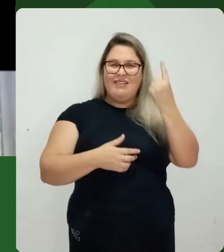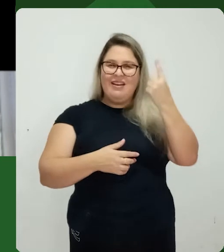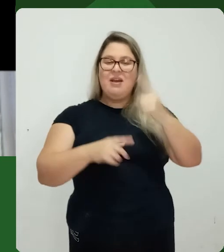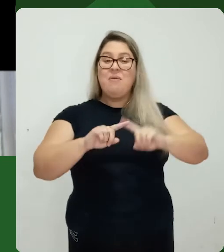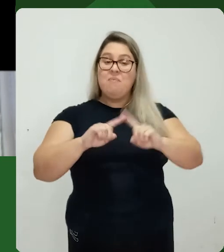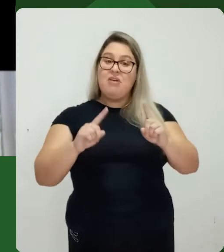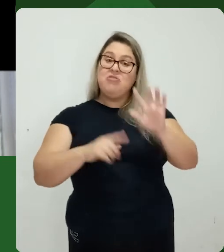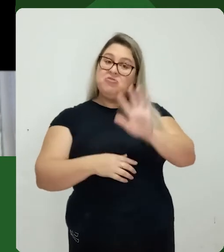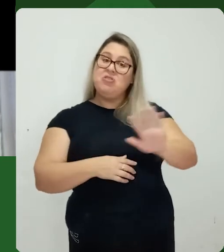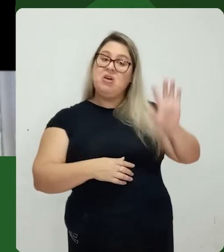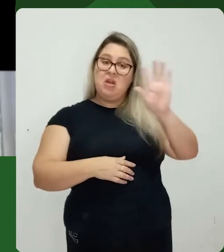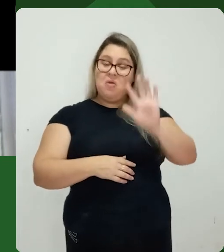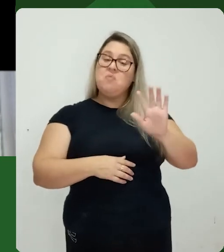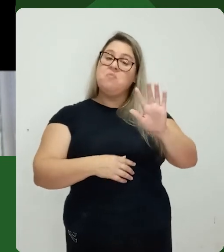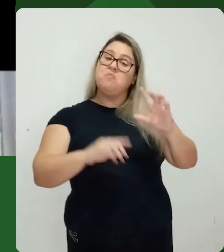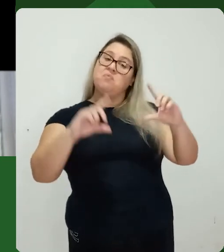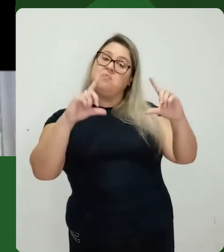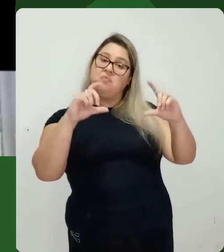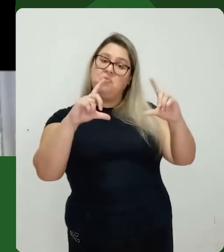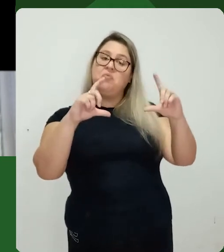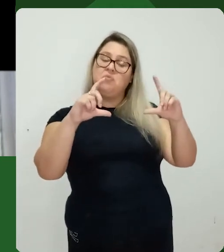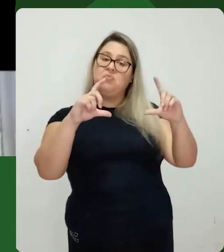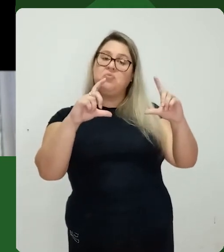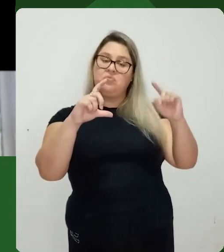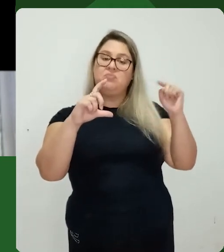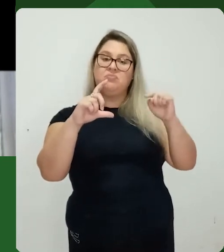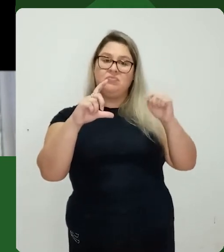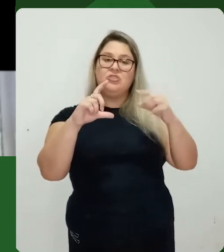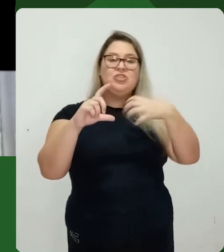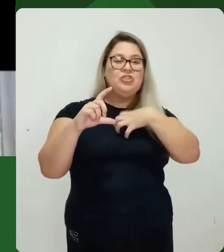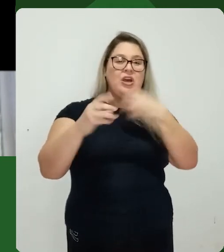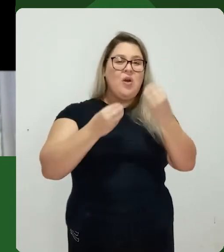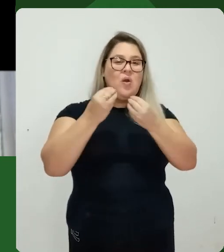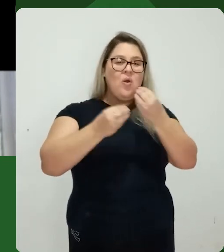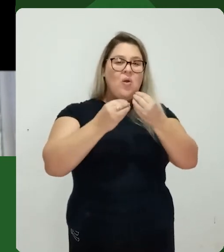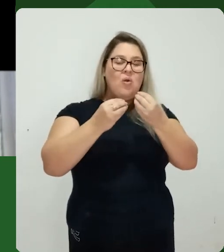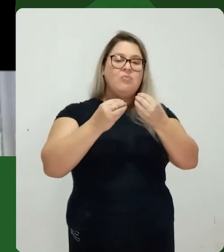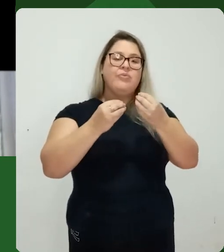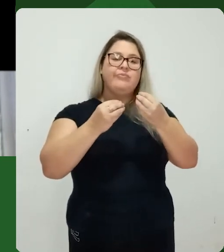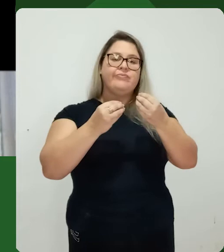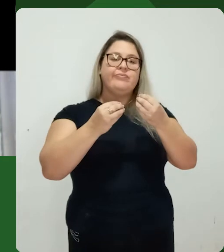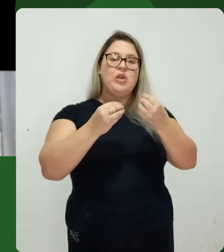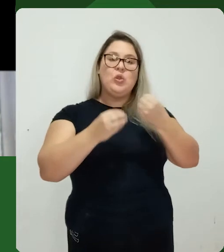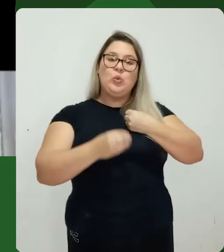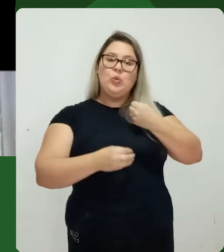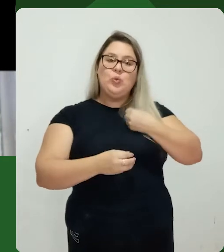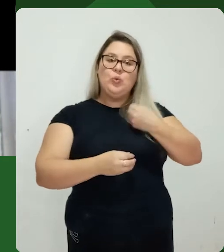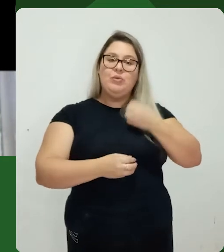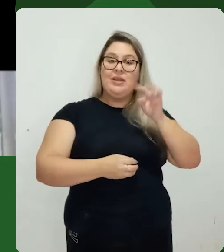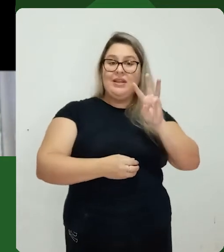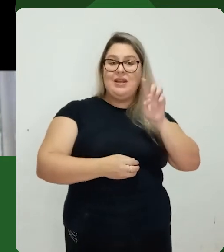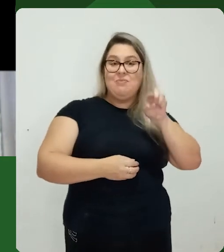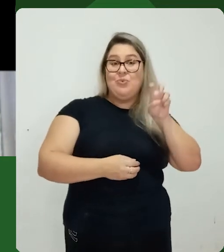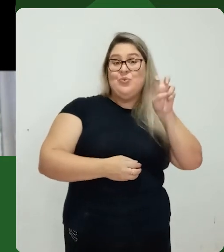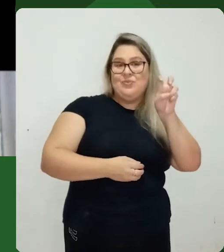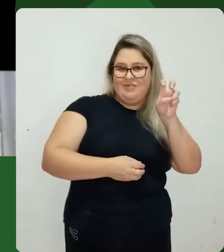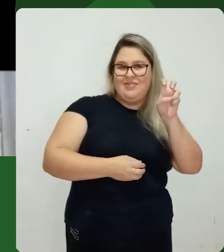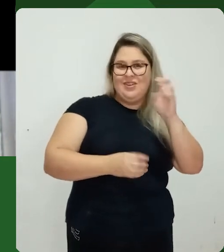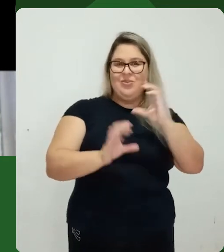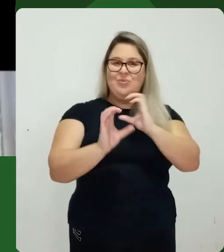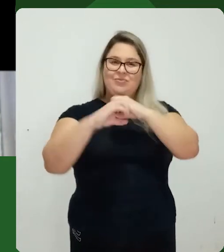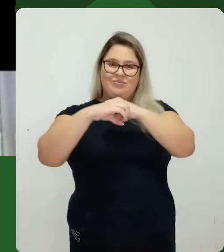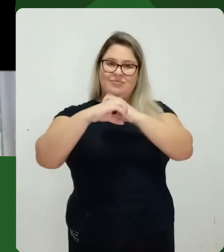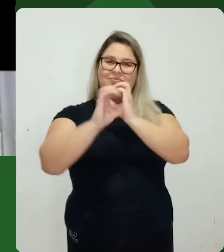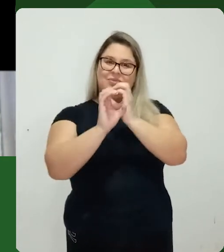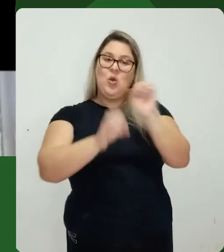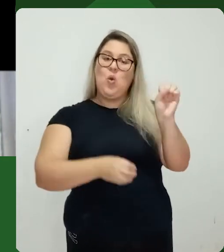outras coisas um pouco esquisitas aqui, que a gente já vai ver também. Mas, de modo geral, a exposição de luz é essa para esse valor